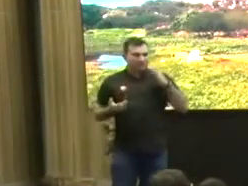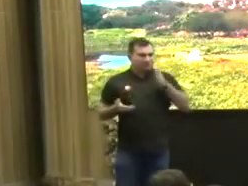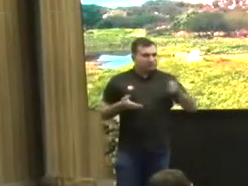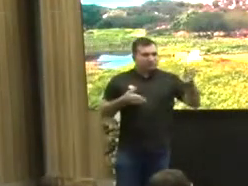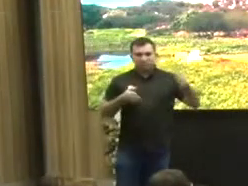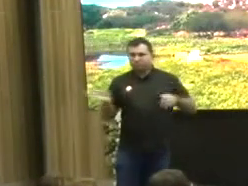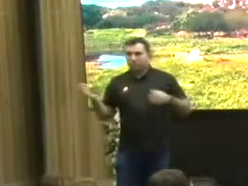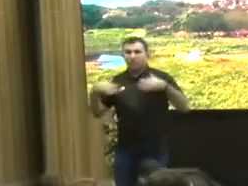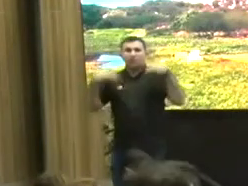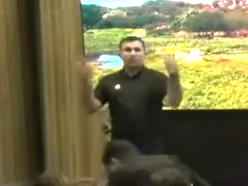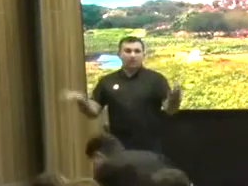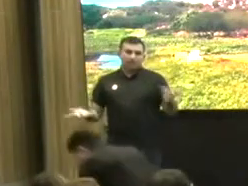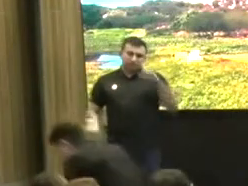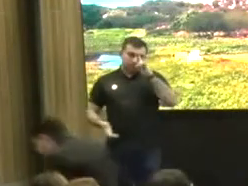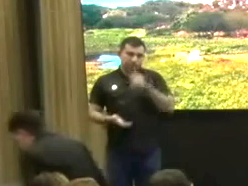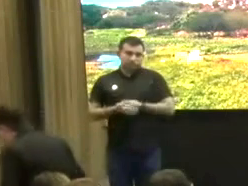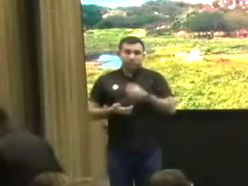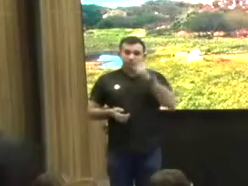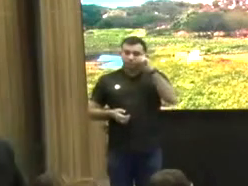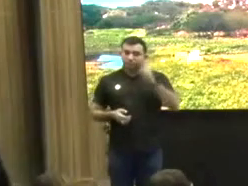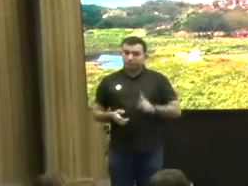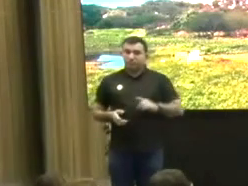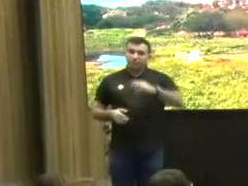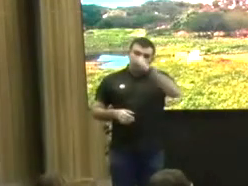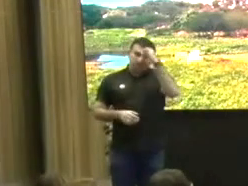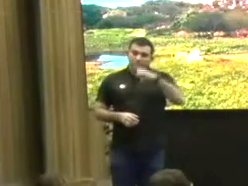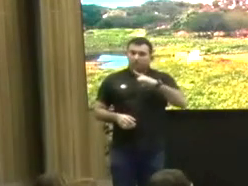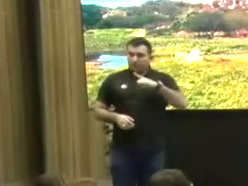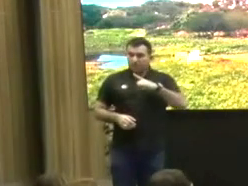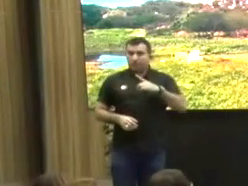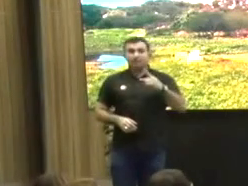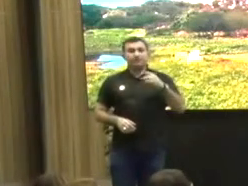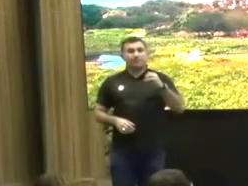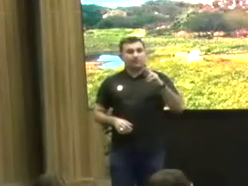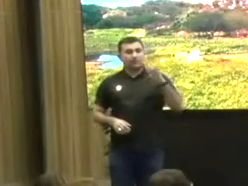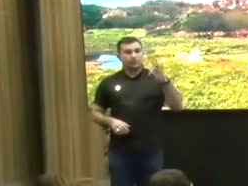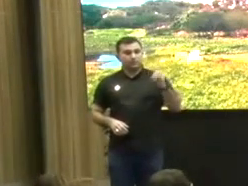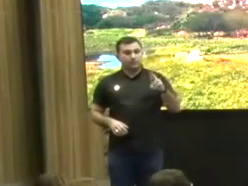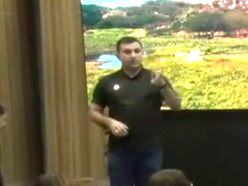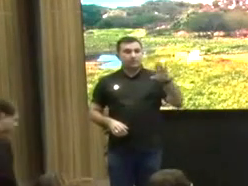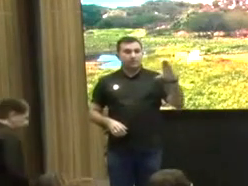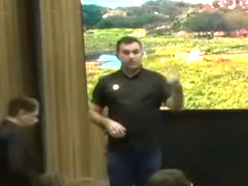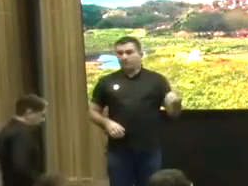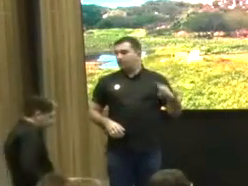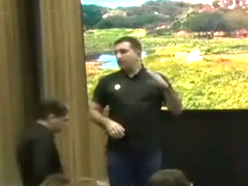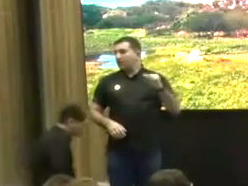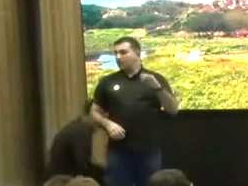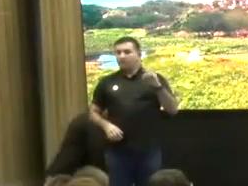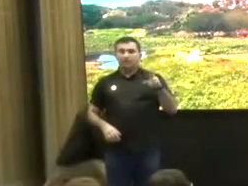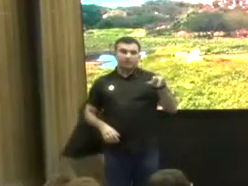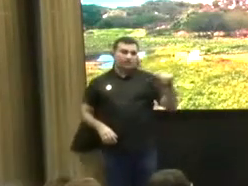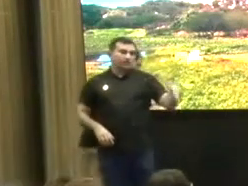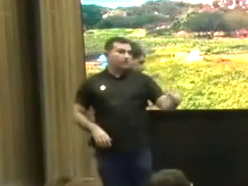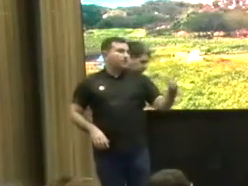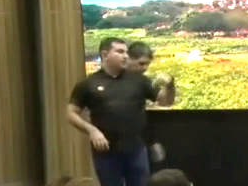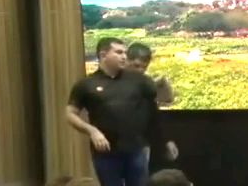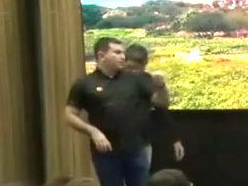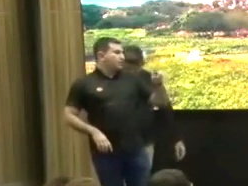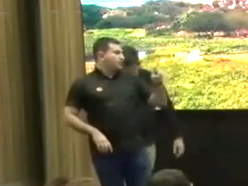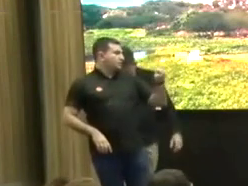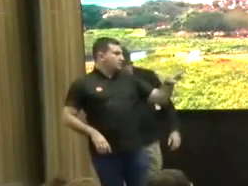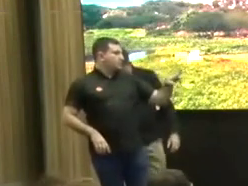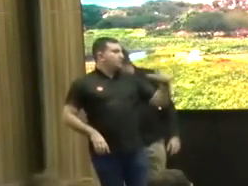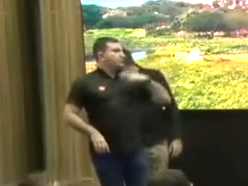coisas importantes. Nós vamos ter o Maldonado Torres de Porto Rico, nós vamos ter a Catarina Walsh do Equador, nós vamos